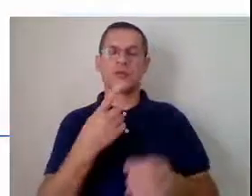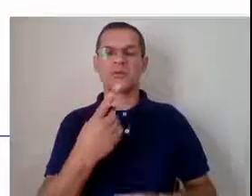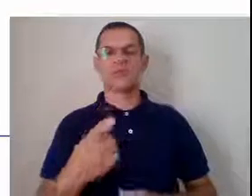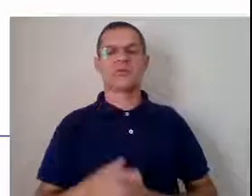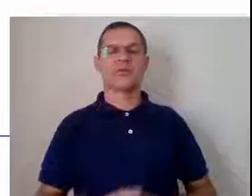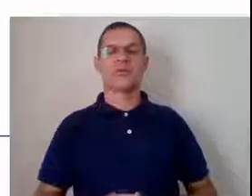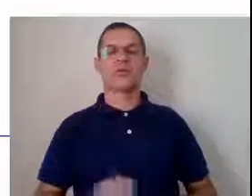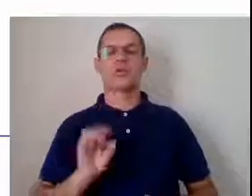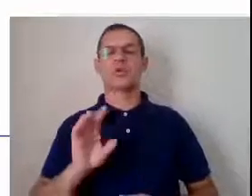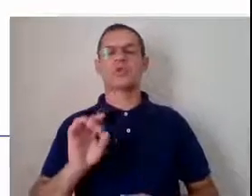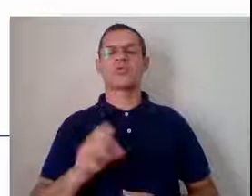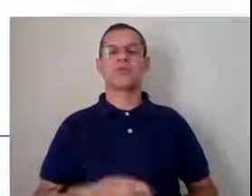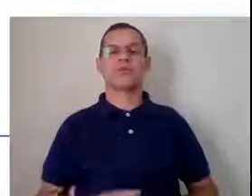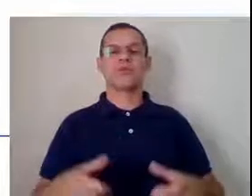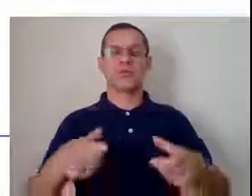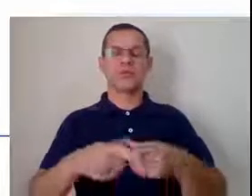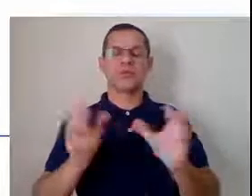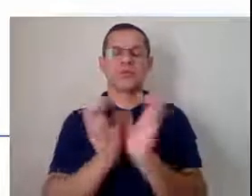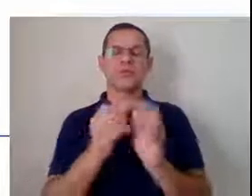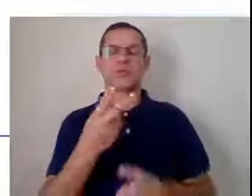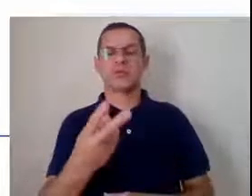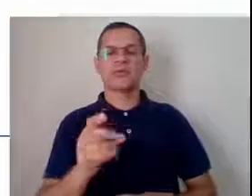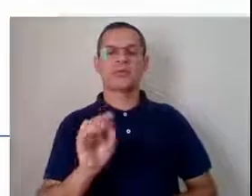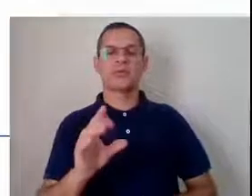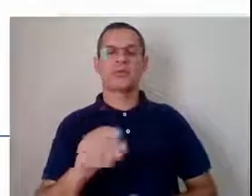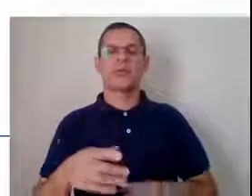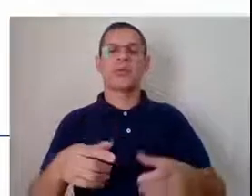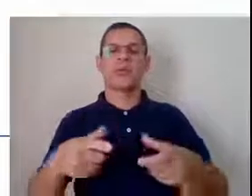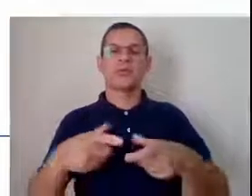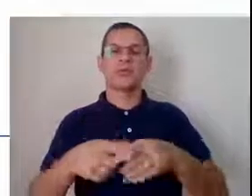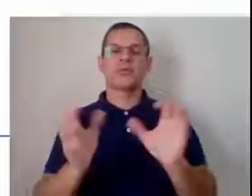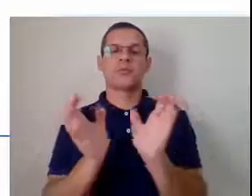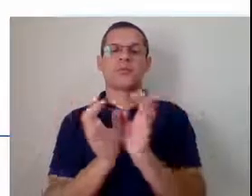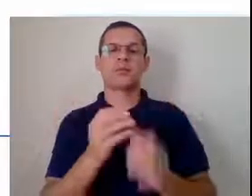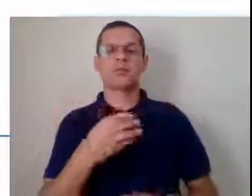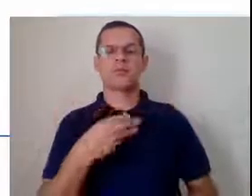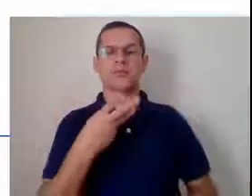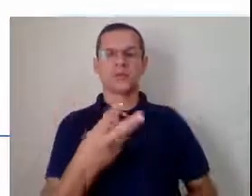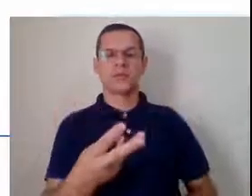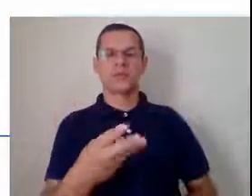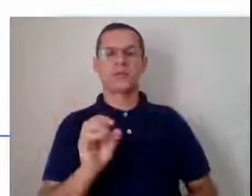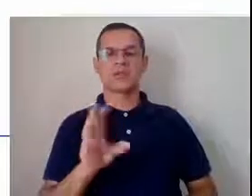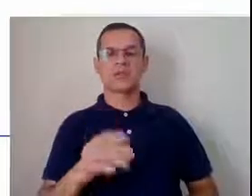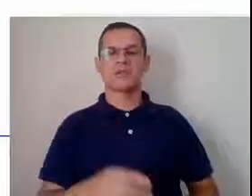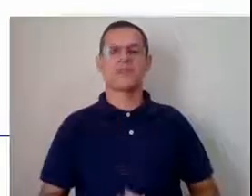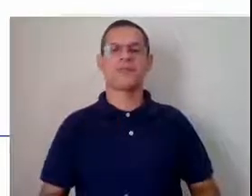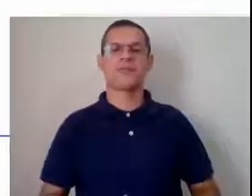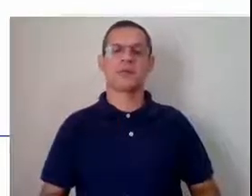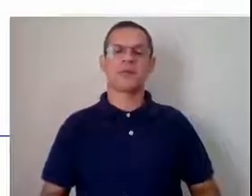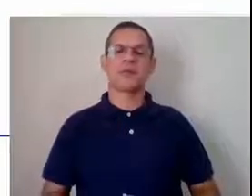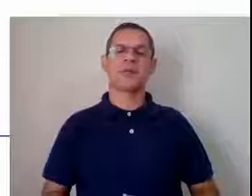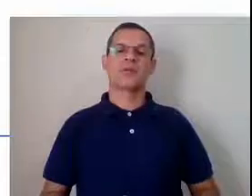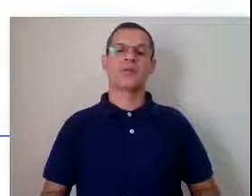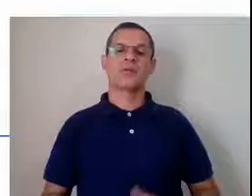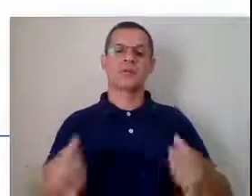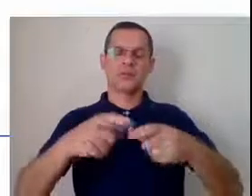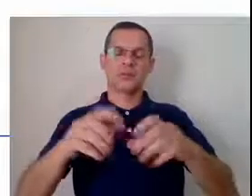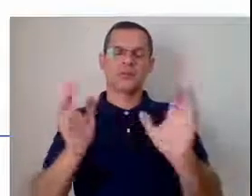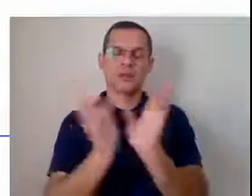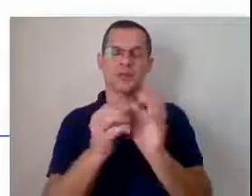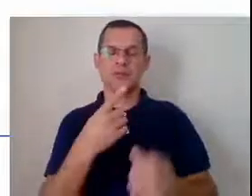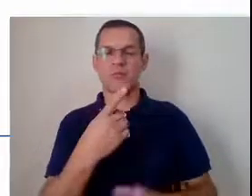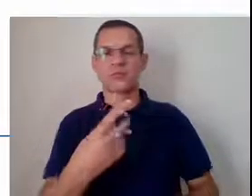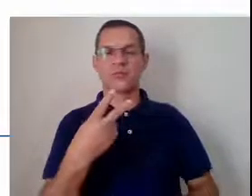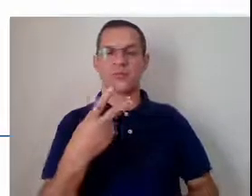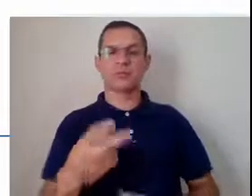1 sozinho, o subconjunto 2 sozinho, o subconjunto 3 sozinho. O subconjunto 1